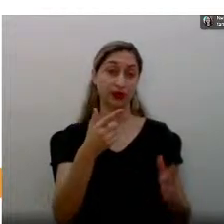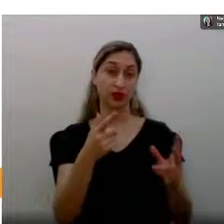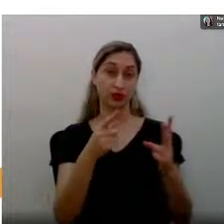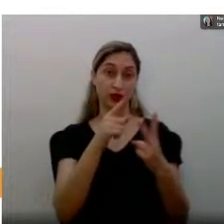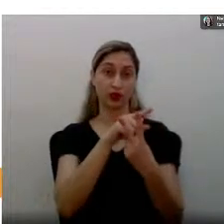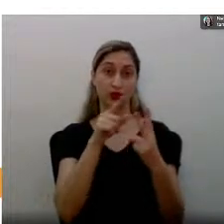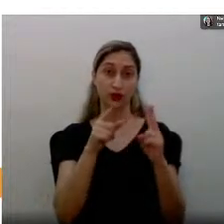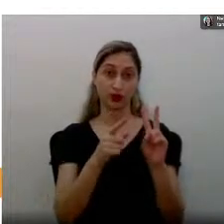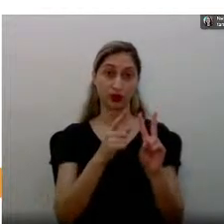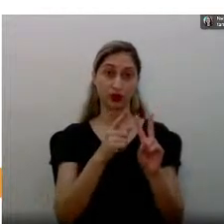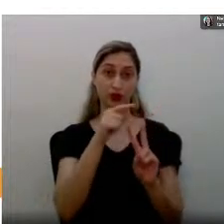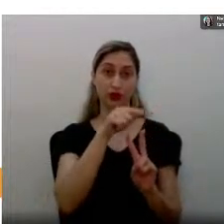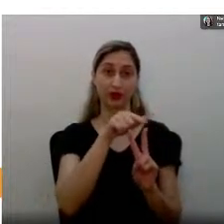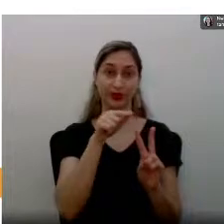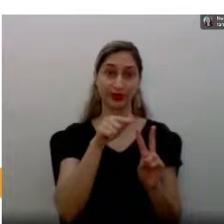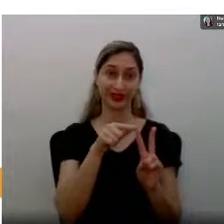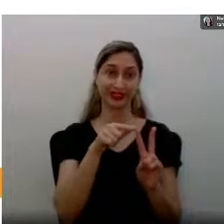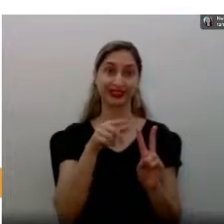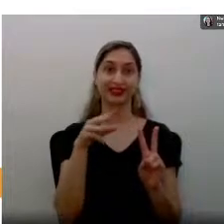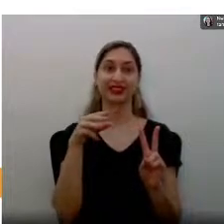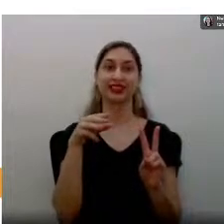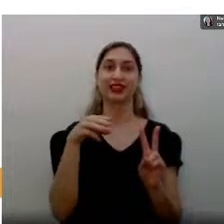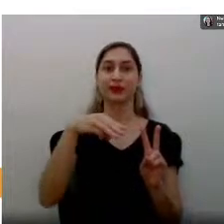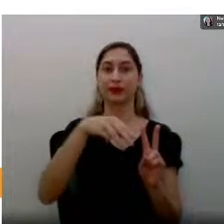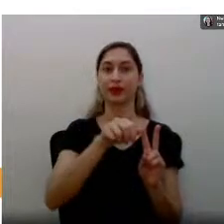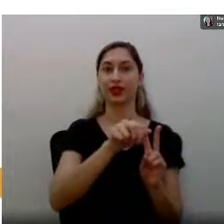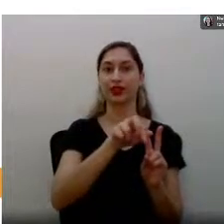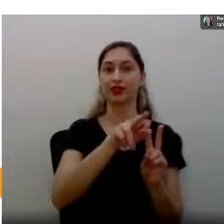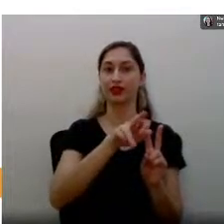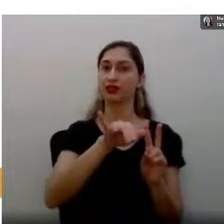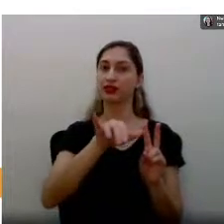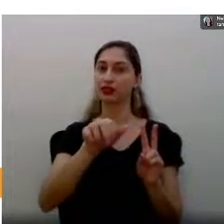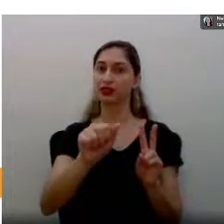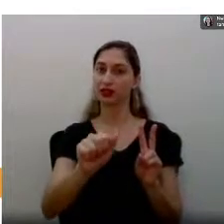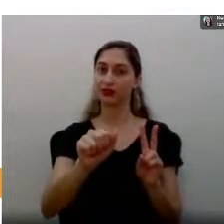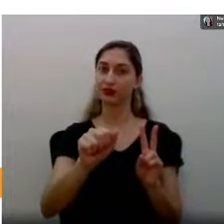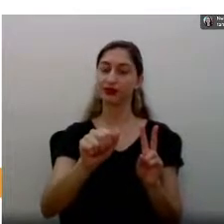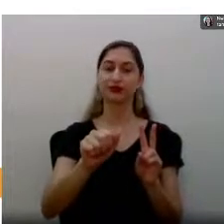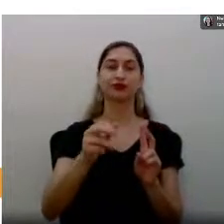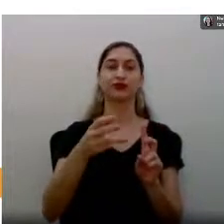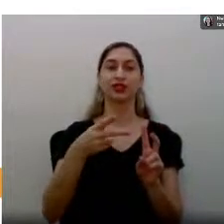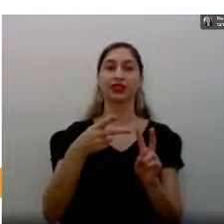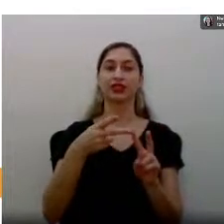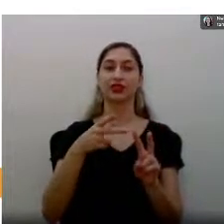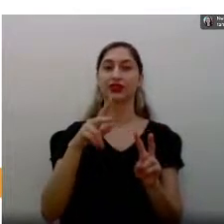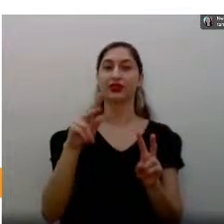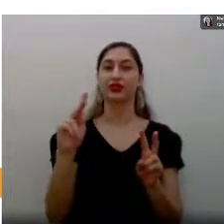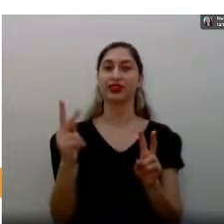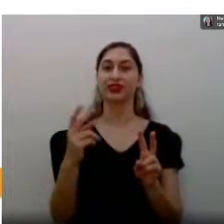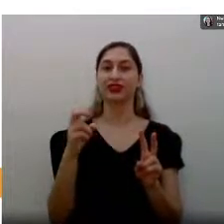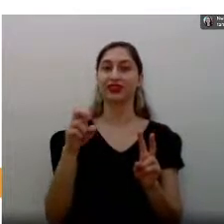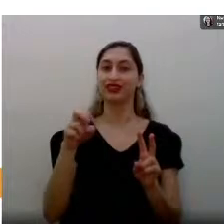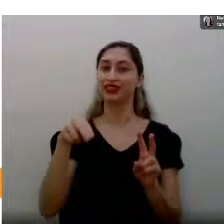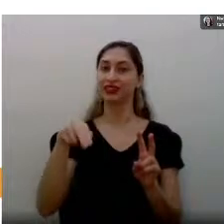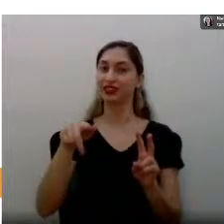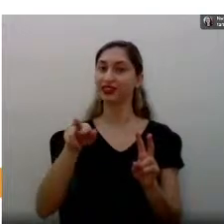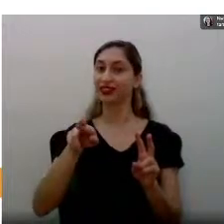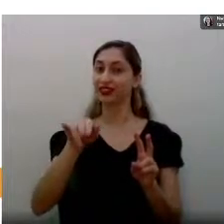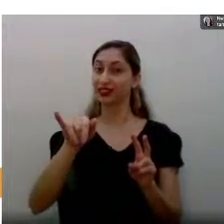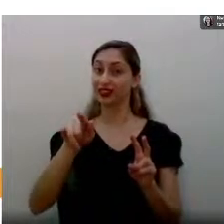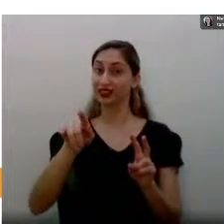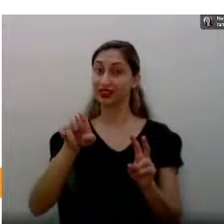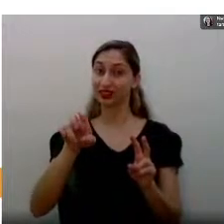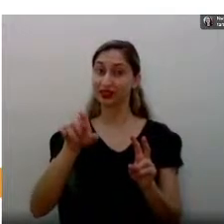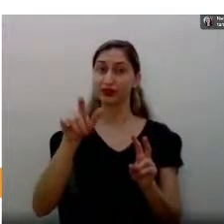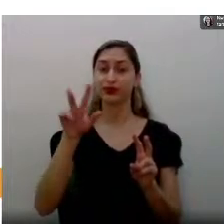eles são meio que vou dizer assim os a matriarca e o patriarca aqui da astronomia aqui na nossa cidade